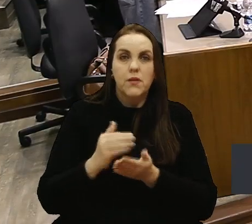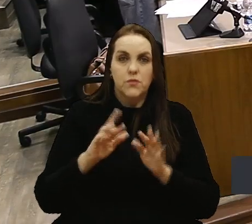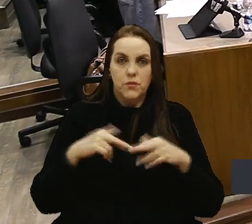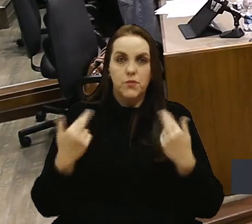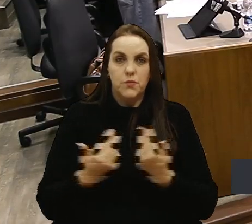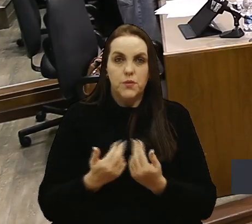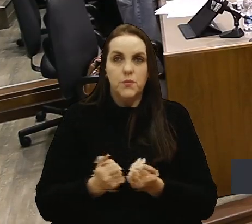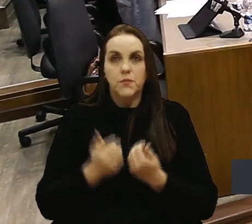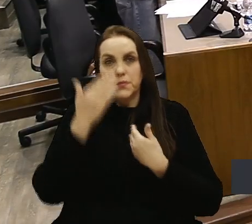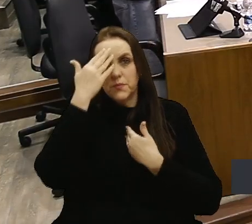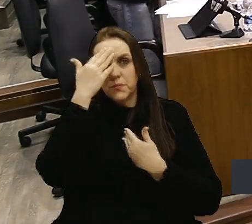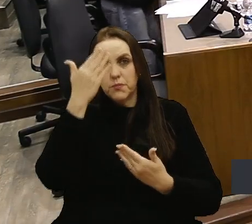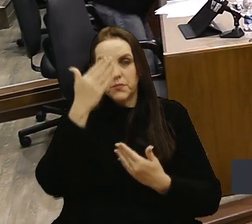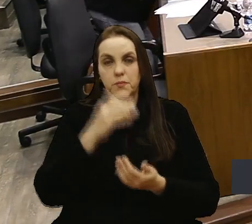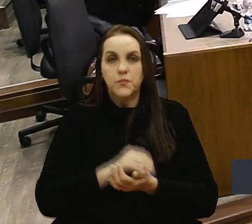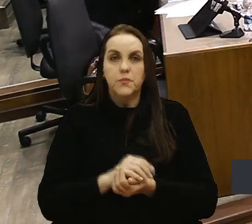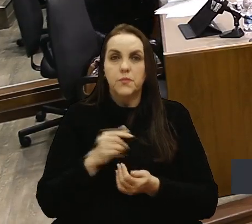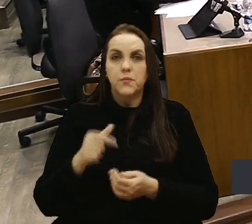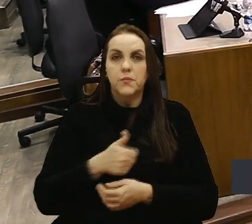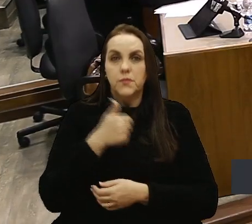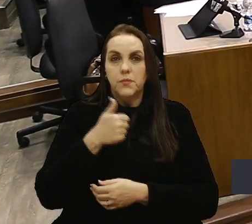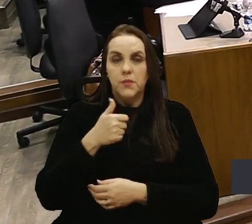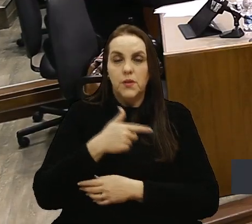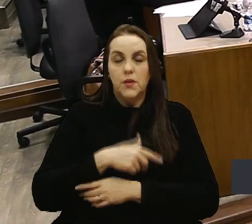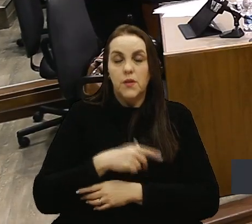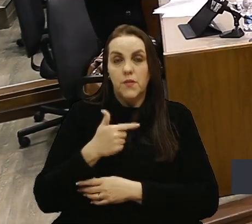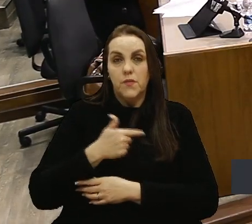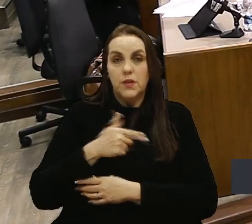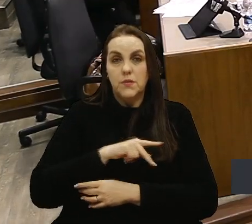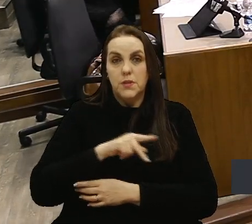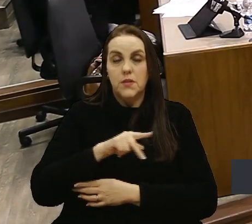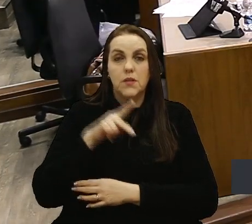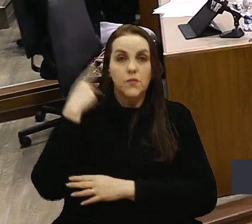palavra, passo os trabalhos ao primeiro vice-presidente, vereador João Wes.